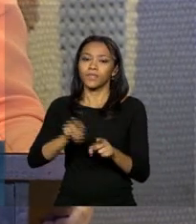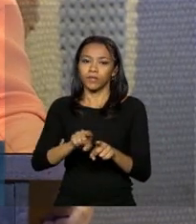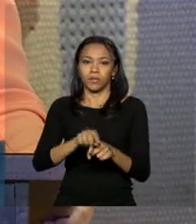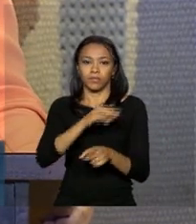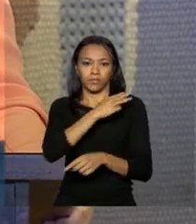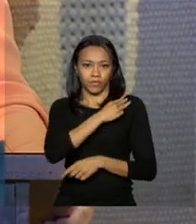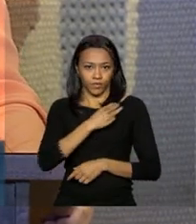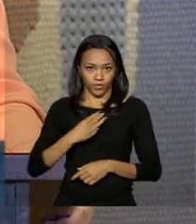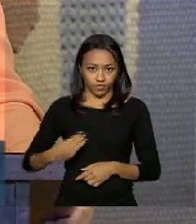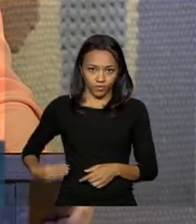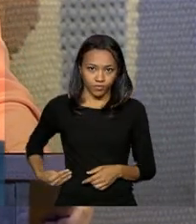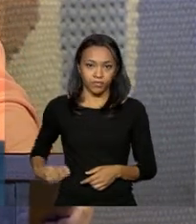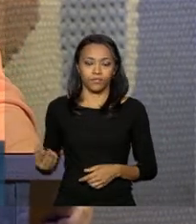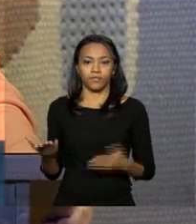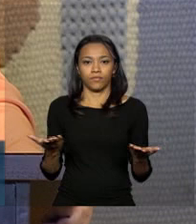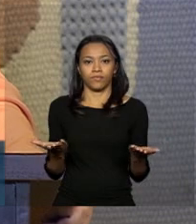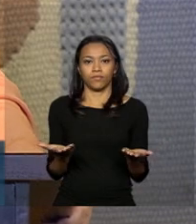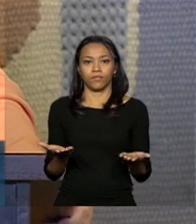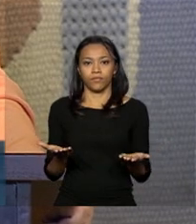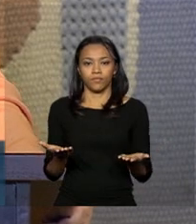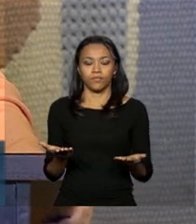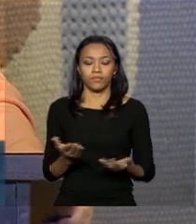por que não dizê-lo,